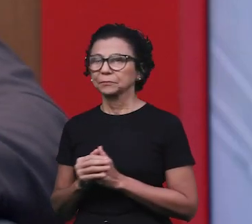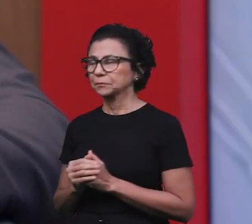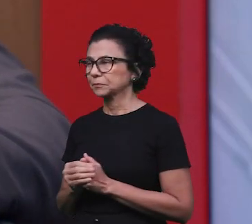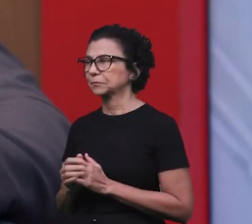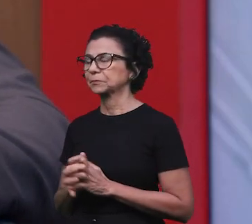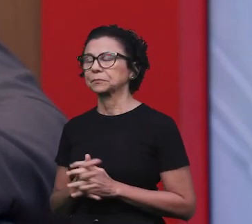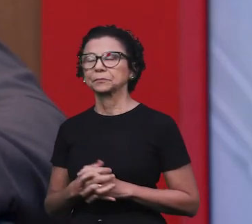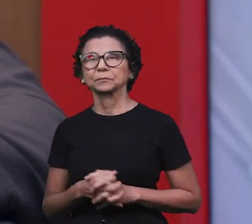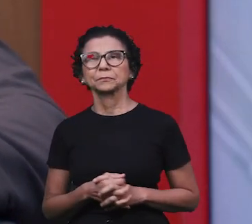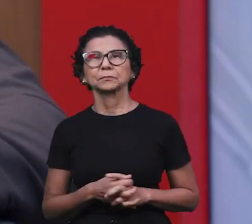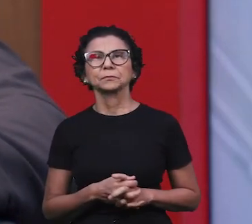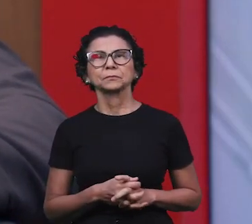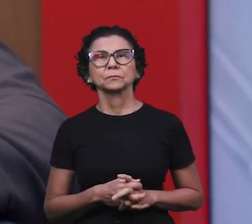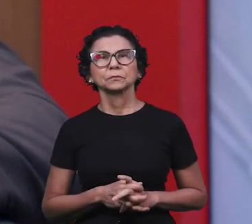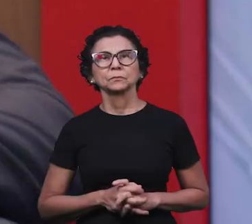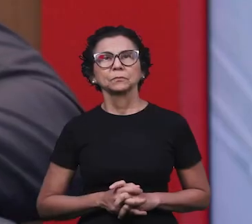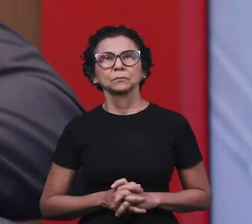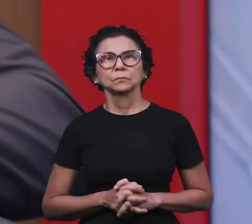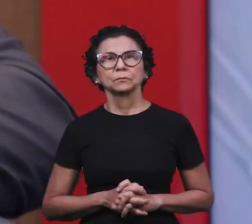temos um programa